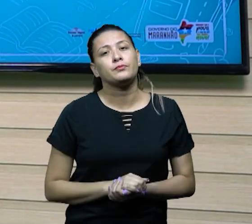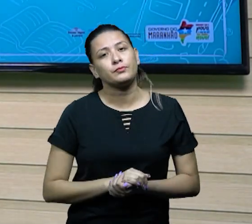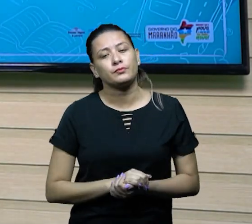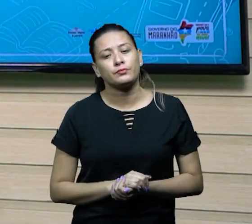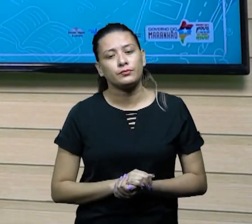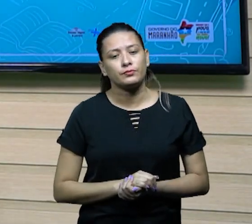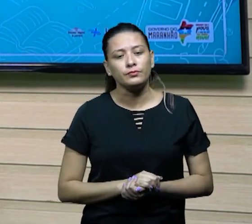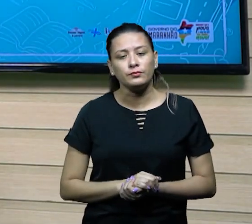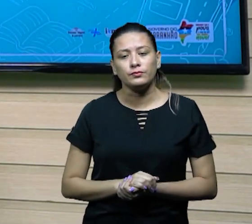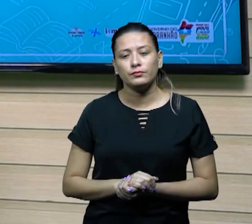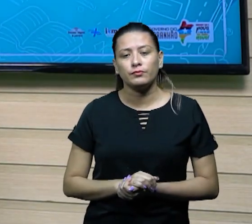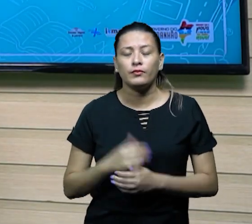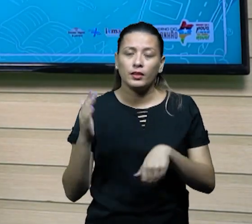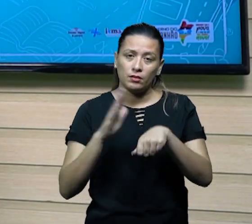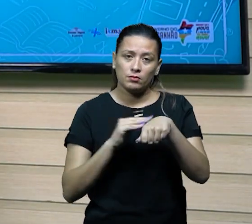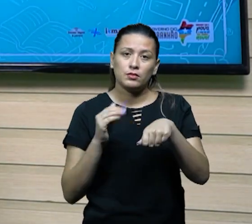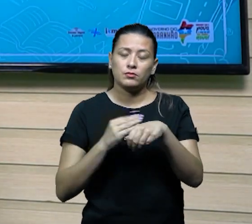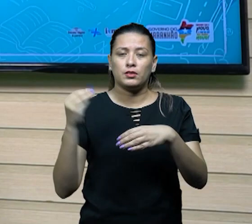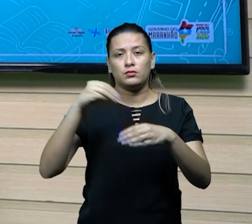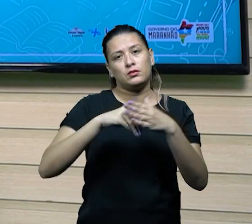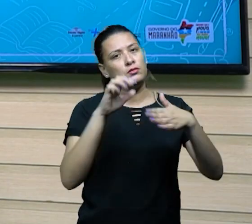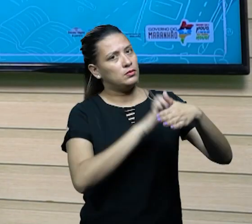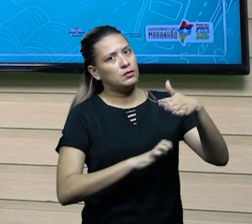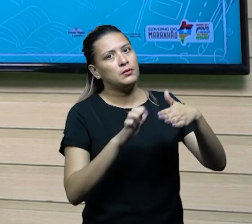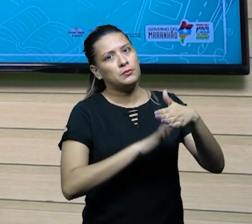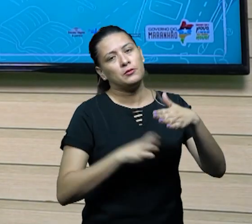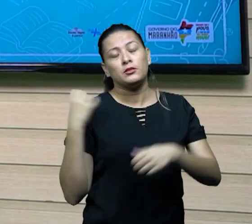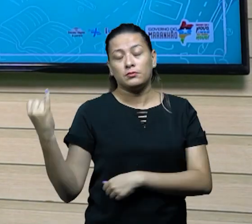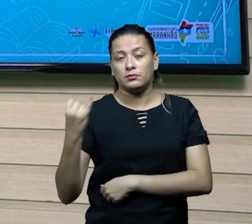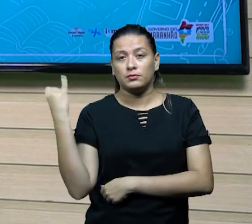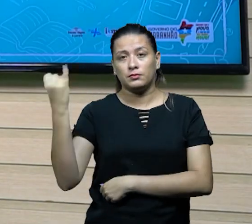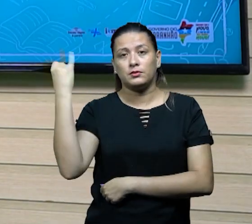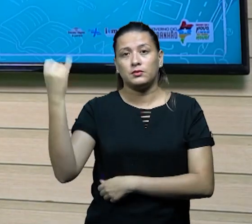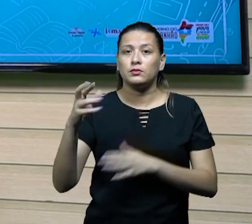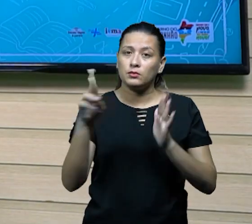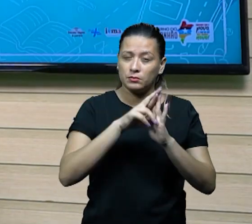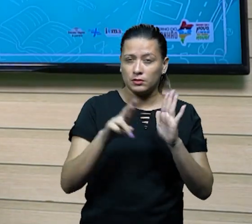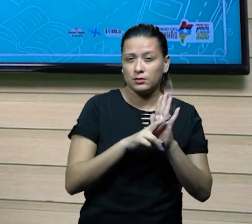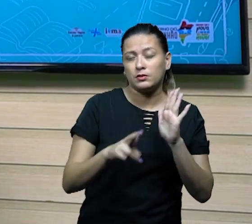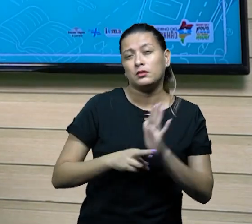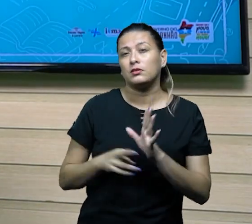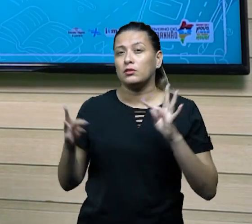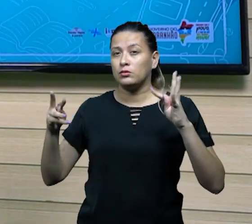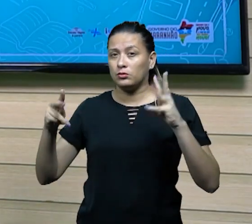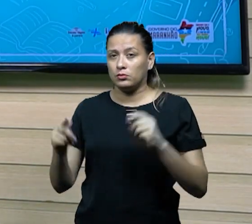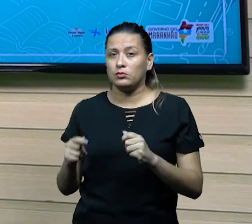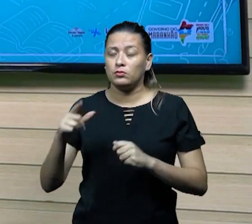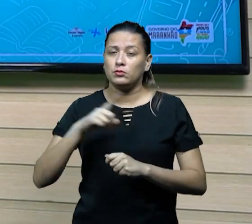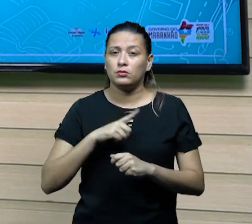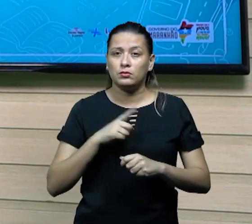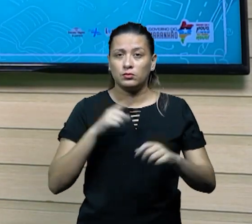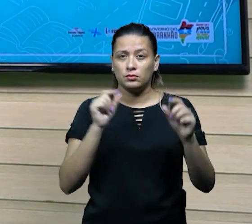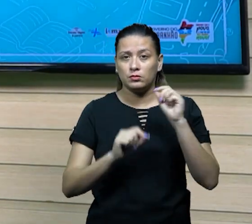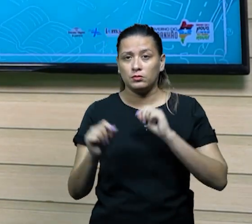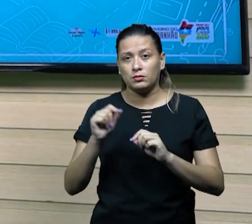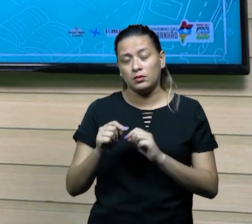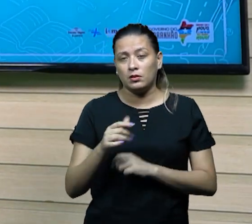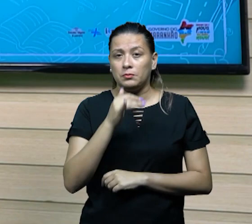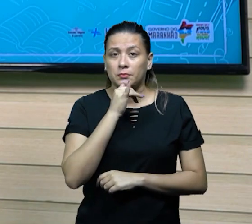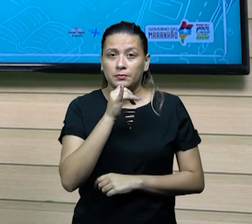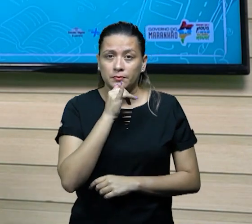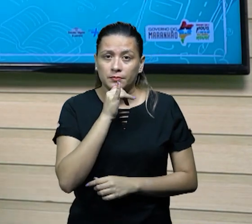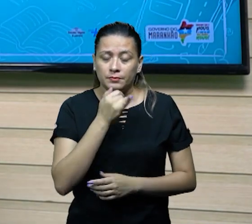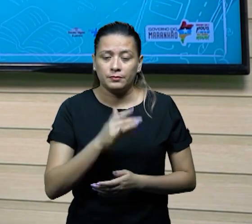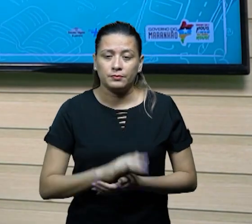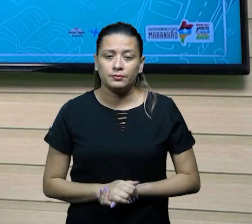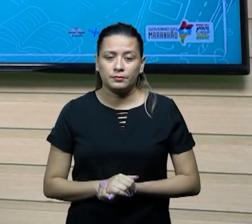em alcançar objetivos, o afeto dentro das empresas faz toda a diferença. Então busca essa afetividade. Então, além das regras de tudo, é que eu falei há pouco,